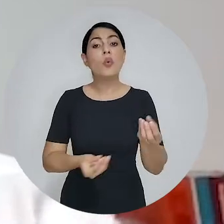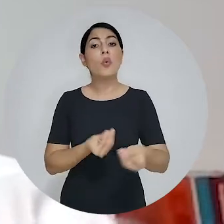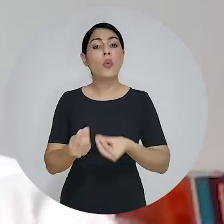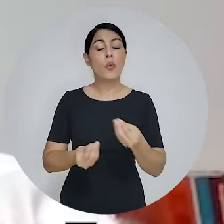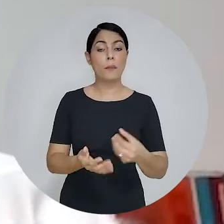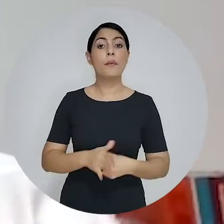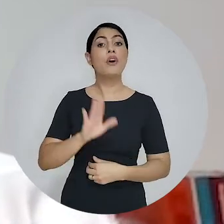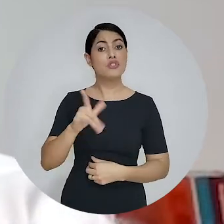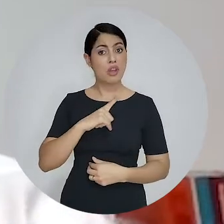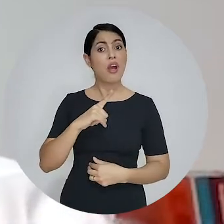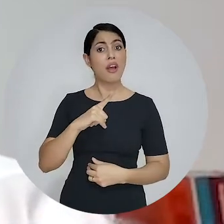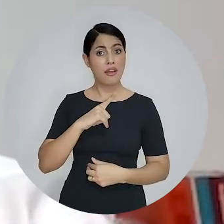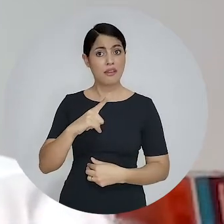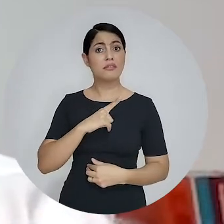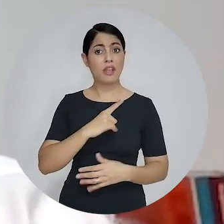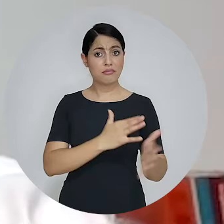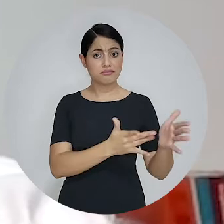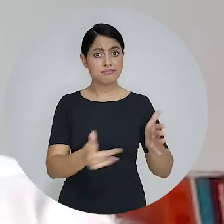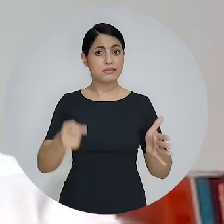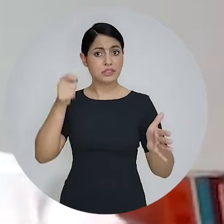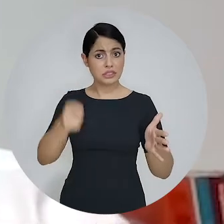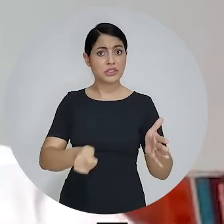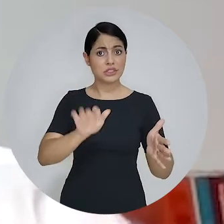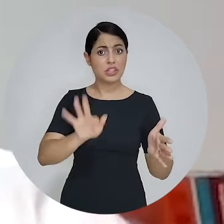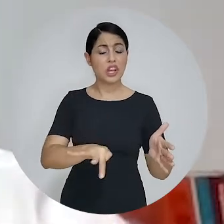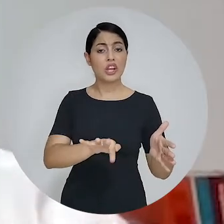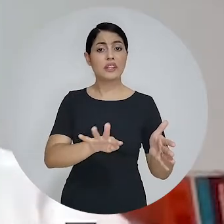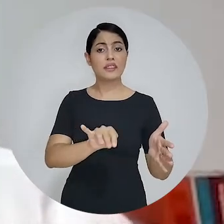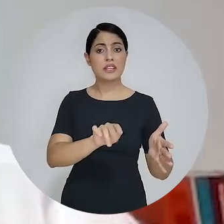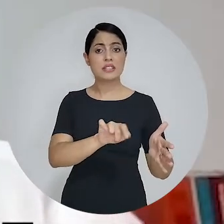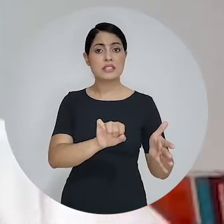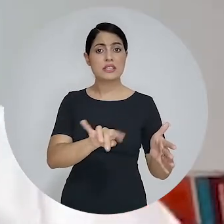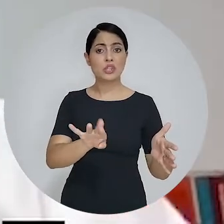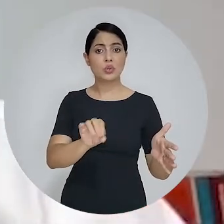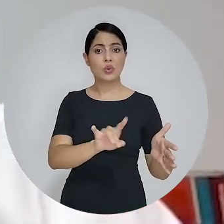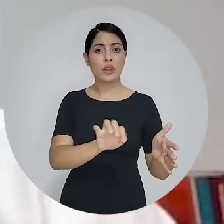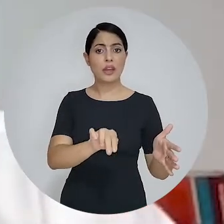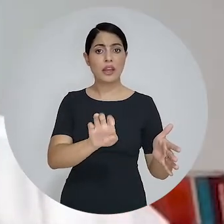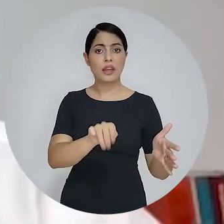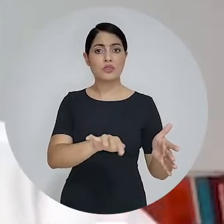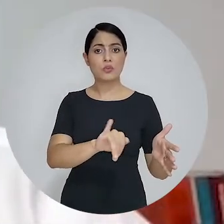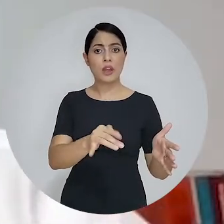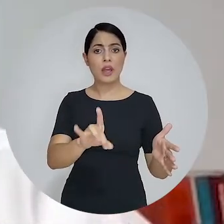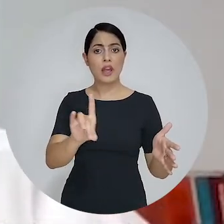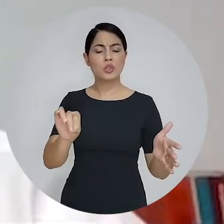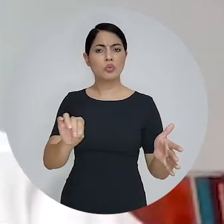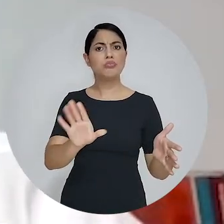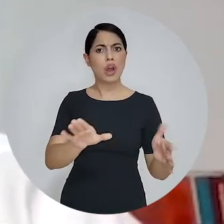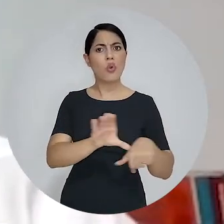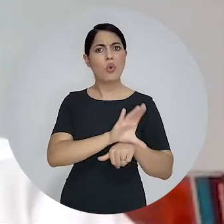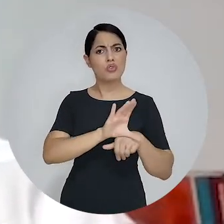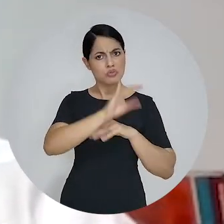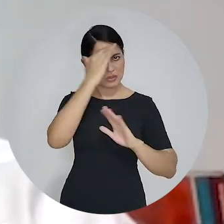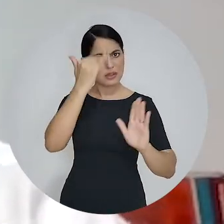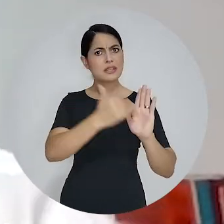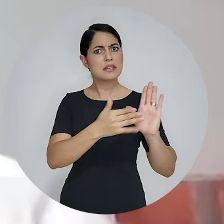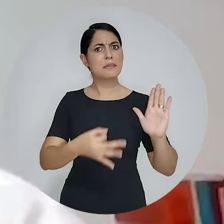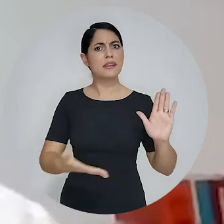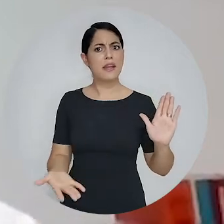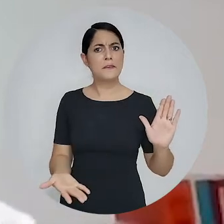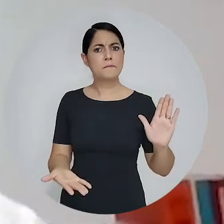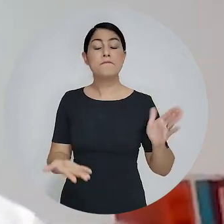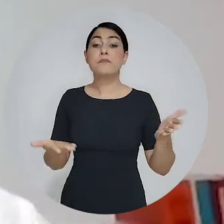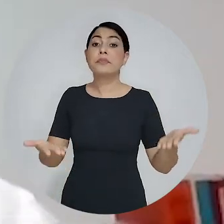judiciais, já é uma determinação transitada em julgada que é uma das cláusulas que precisa ser respeitada da Constituição.